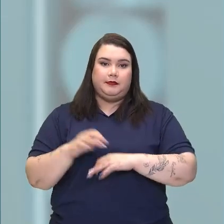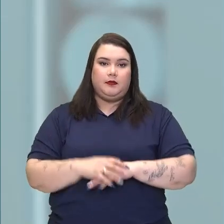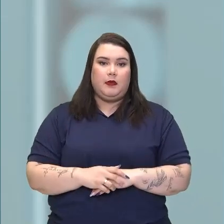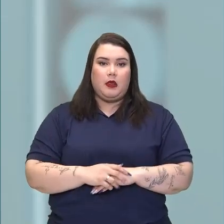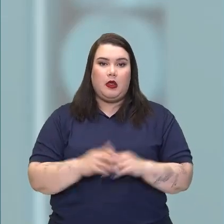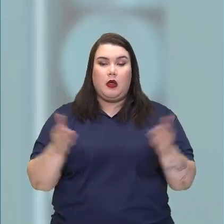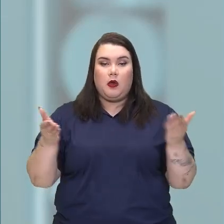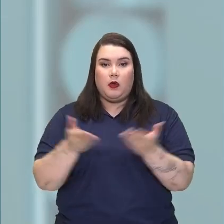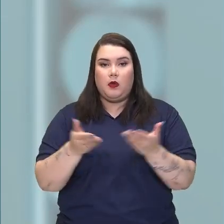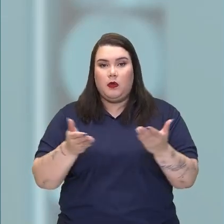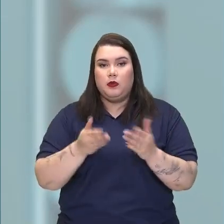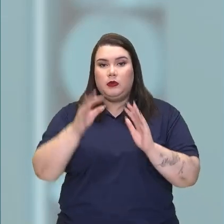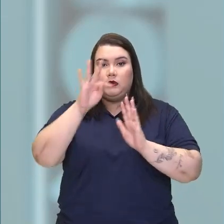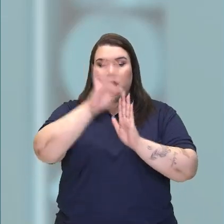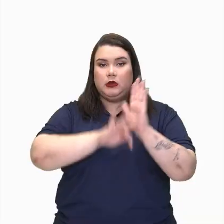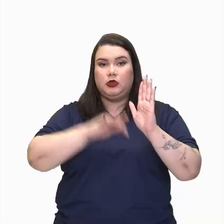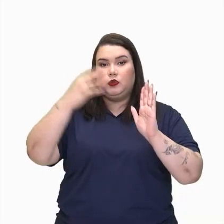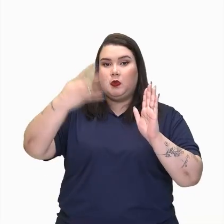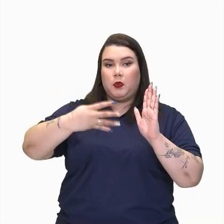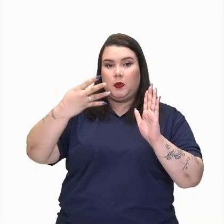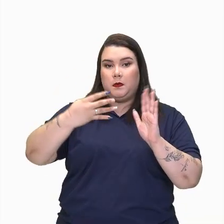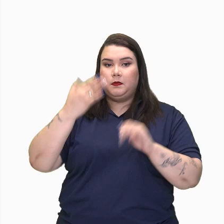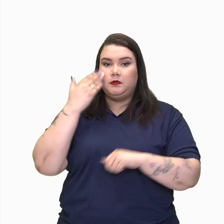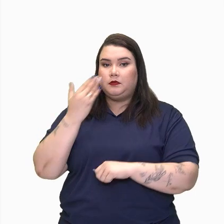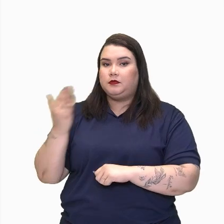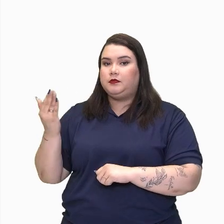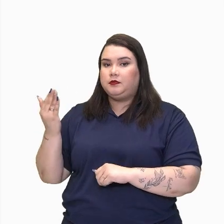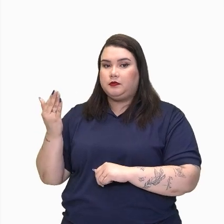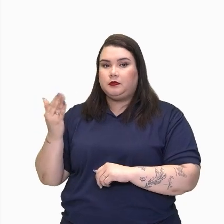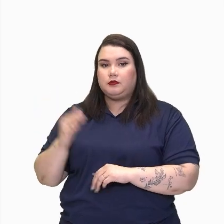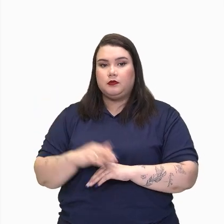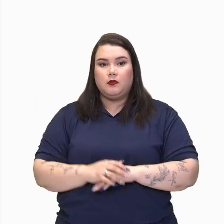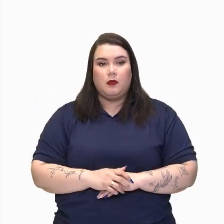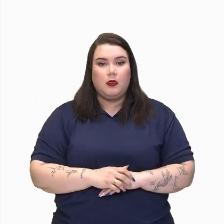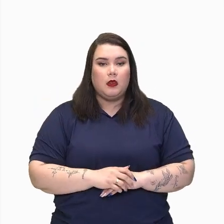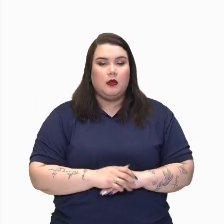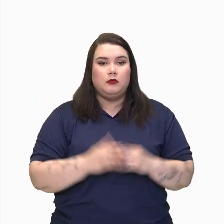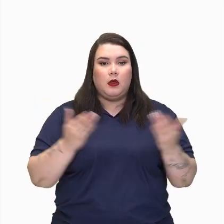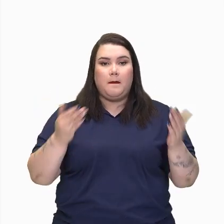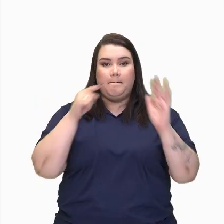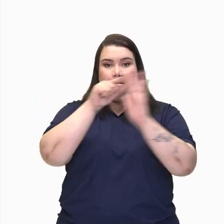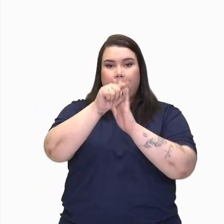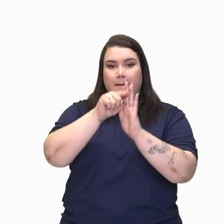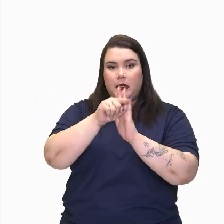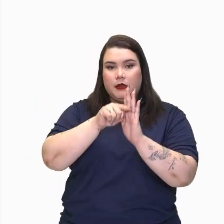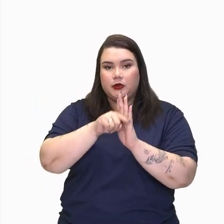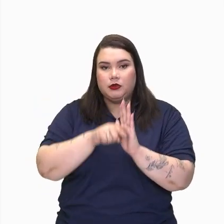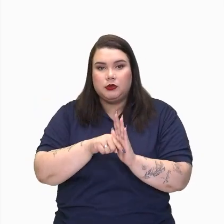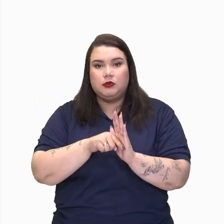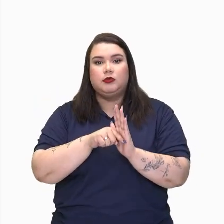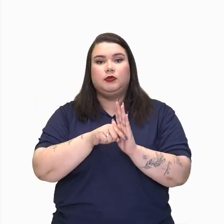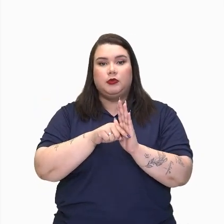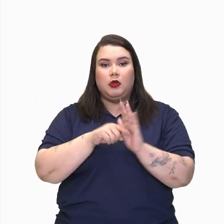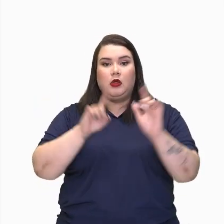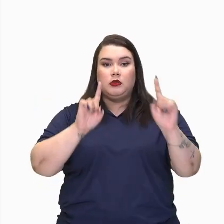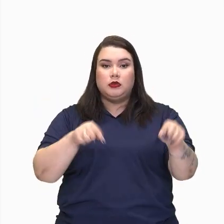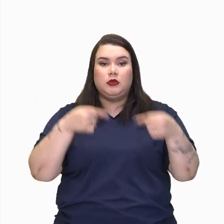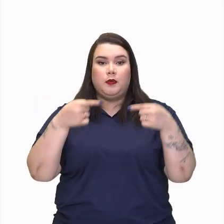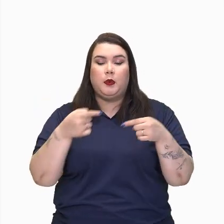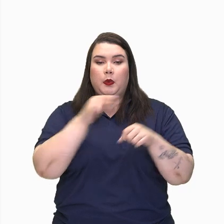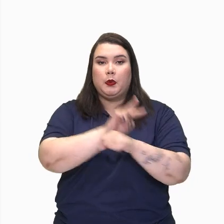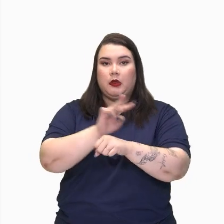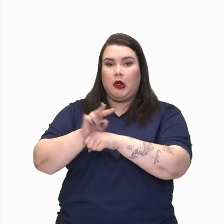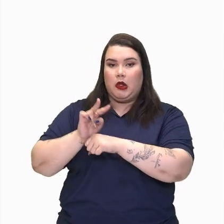Agora nós vamos para o texto motivador 4, acompanhem comigo, que diz aí, pesquisa, não é? E os desafios do cuidado.